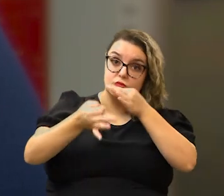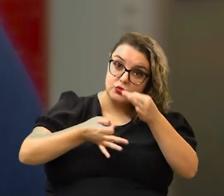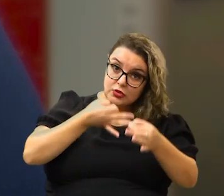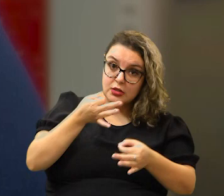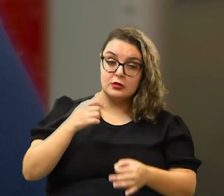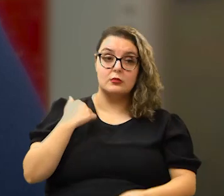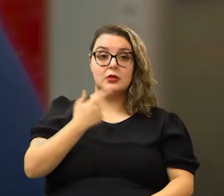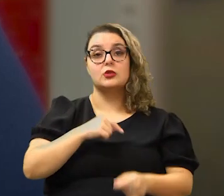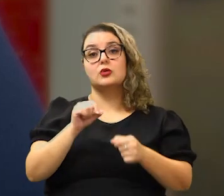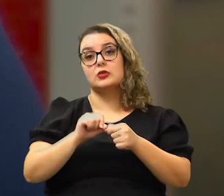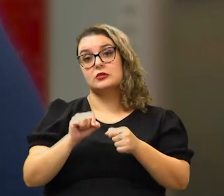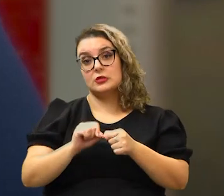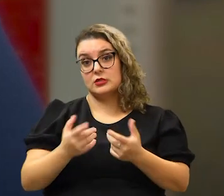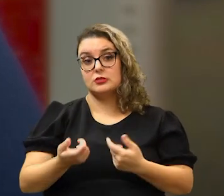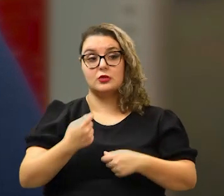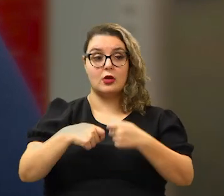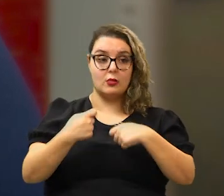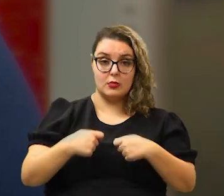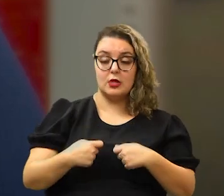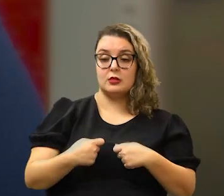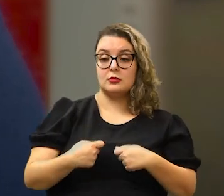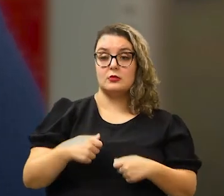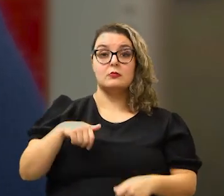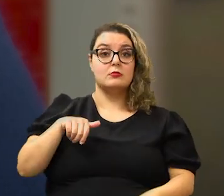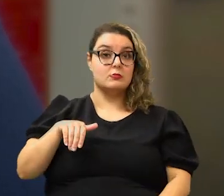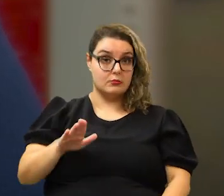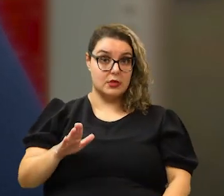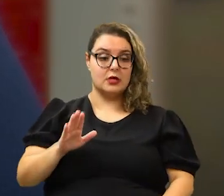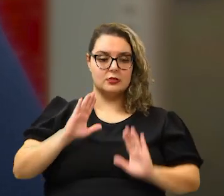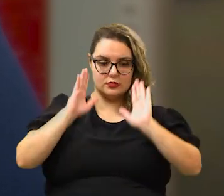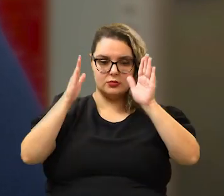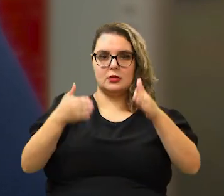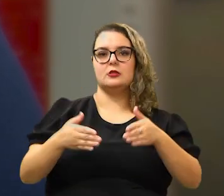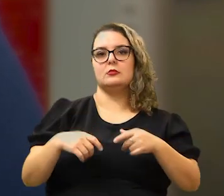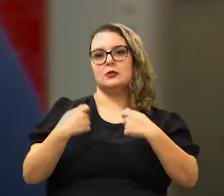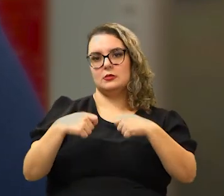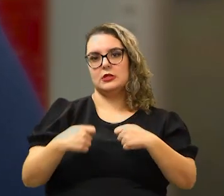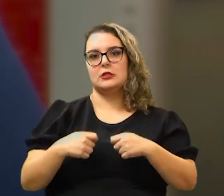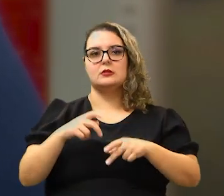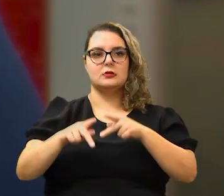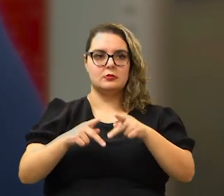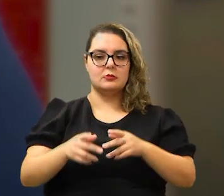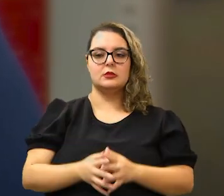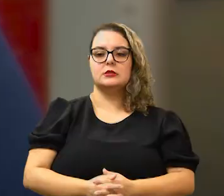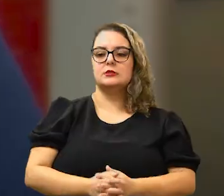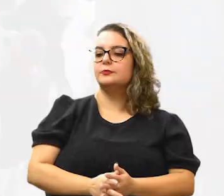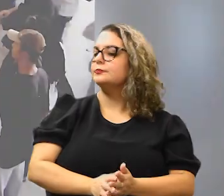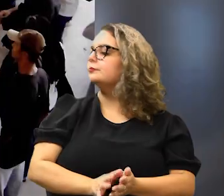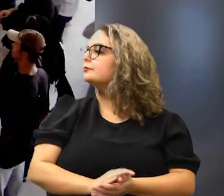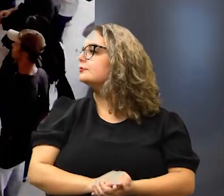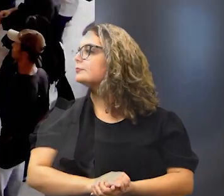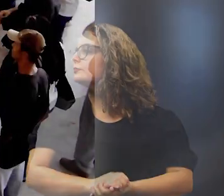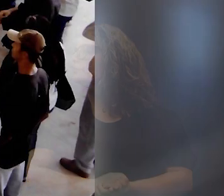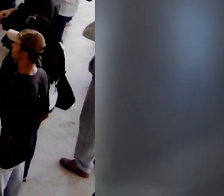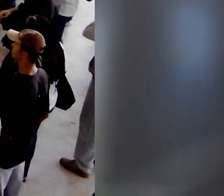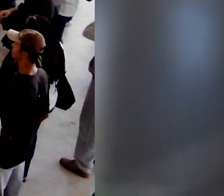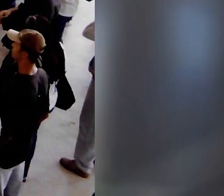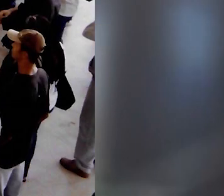sugerem, para a gente fazer uma administração cada vez mais voltada para a necessidade dessa população.